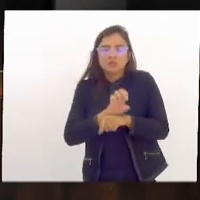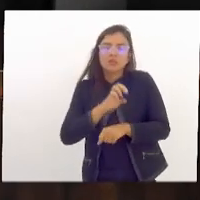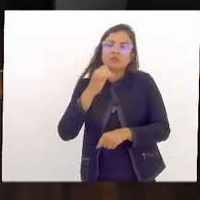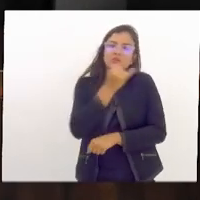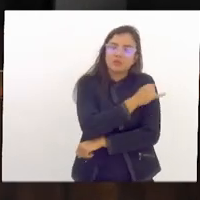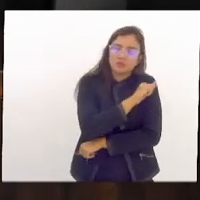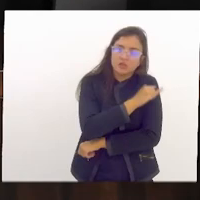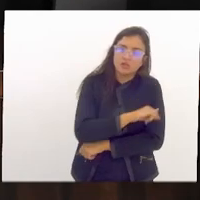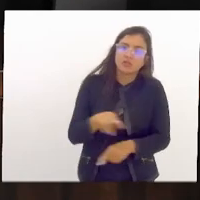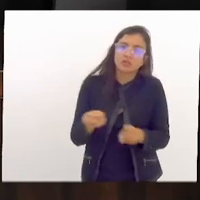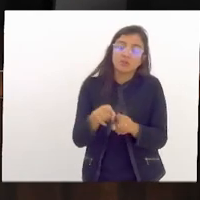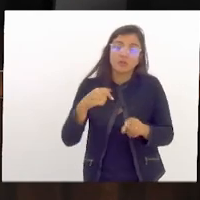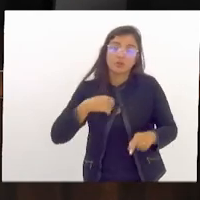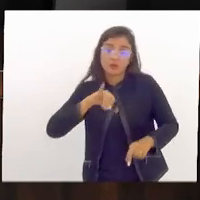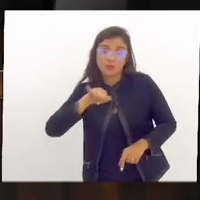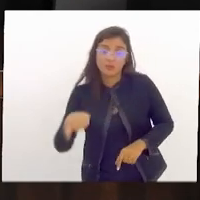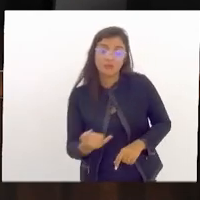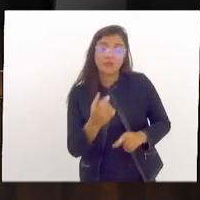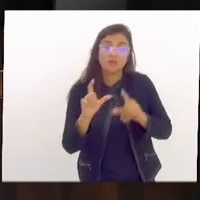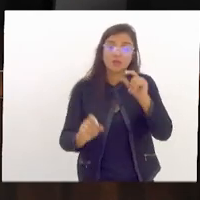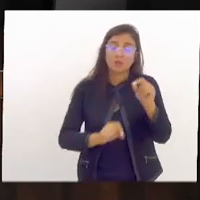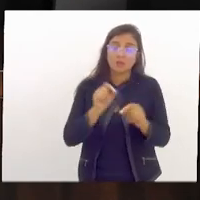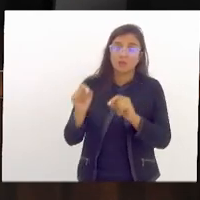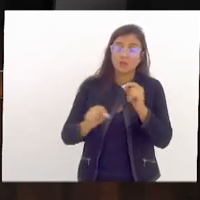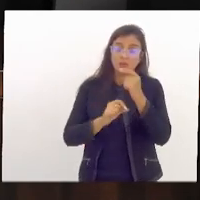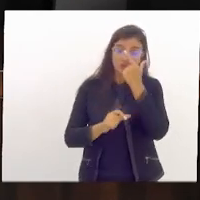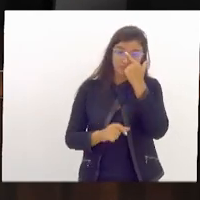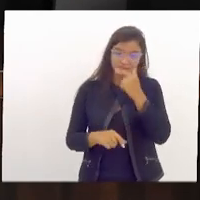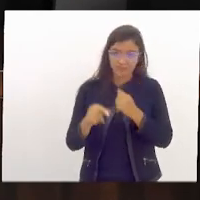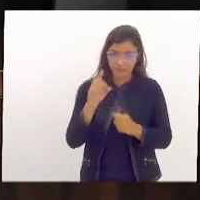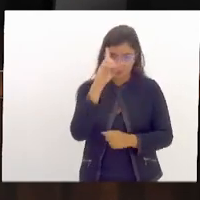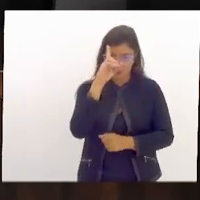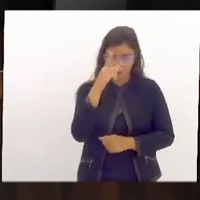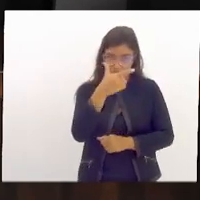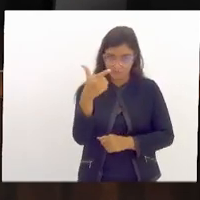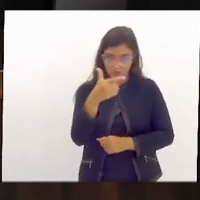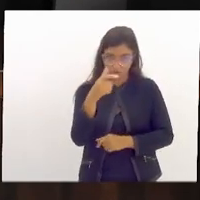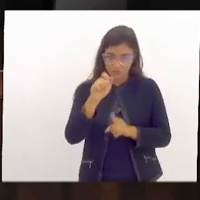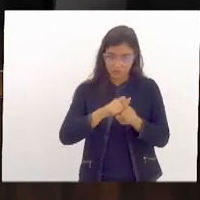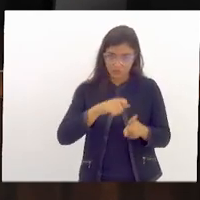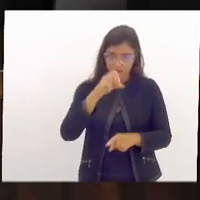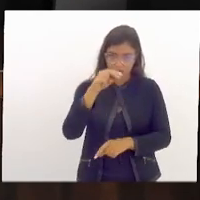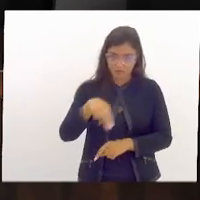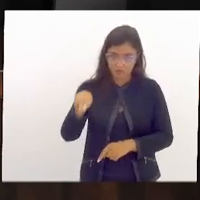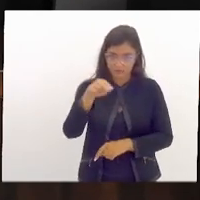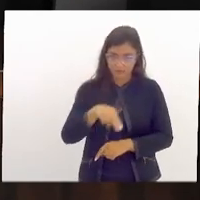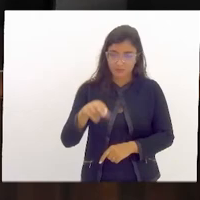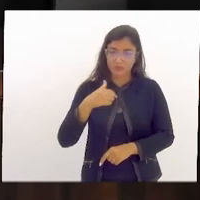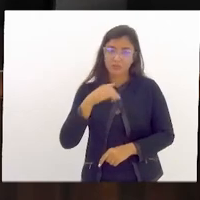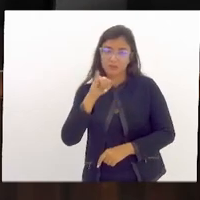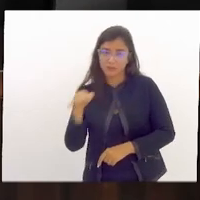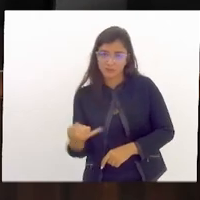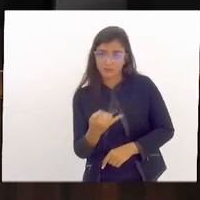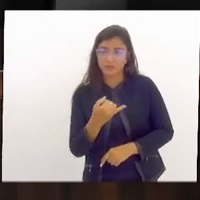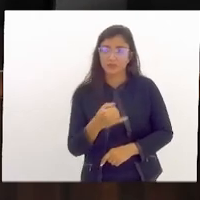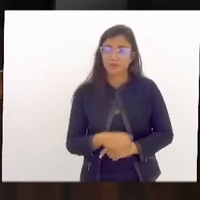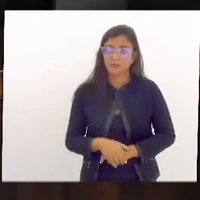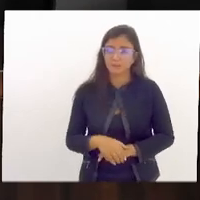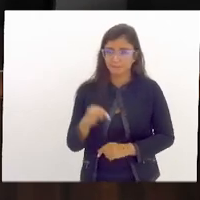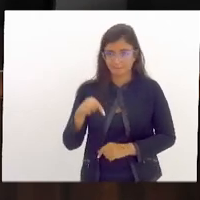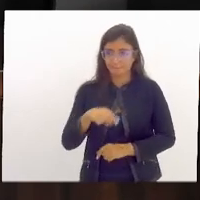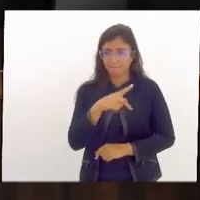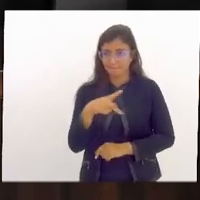Janeiro. E também quero aproveitar para ressaltar que no dia 22 de novembro, quero aproveitar para fazer isso aqui da